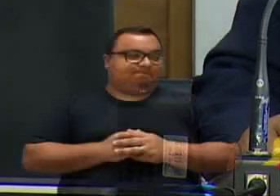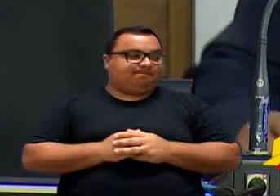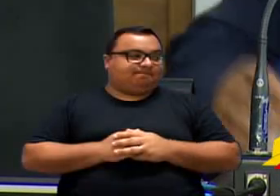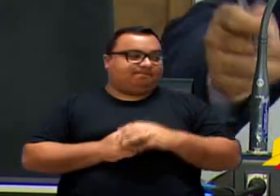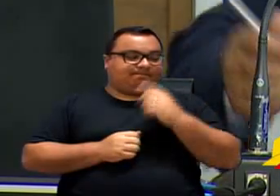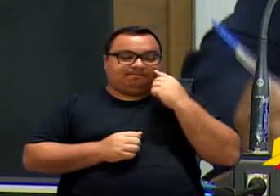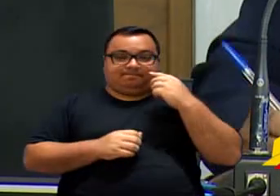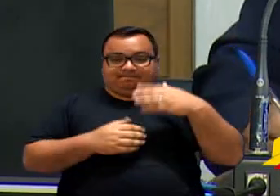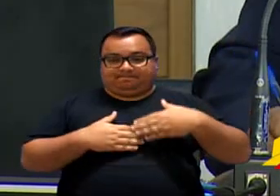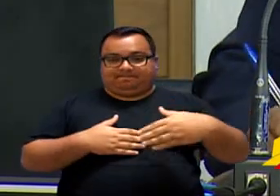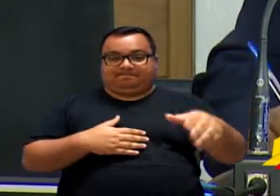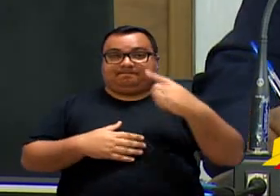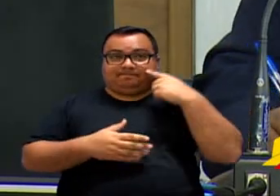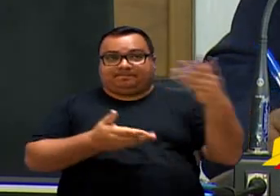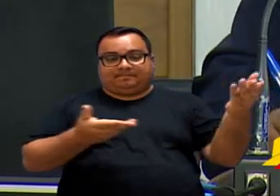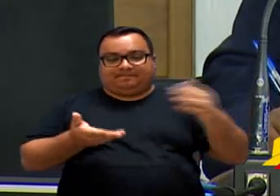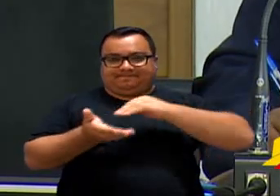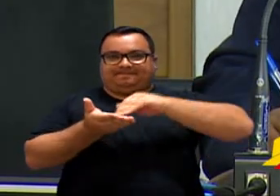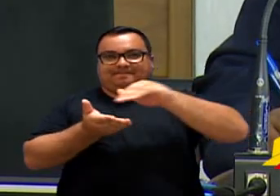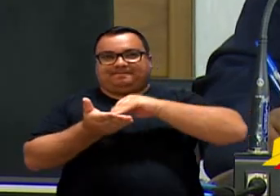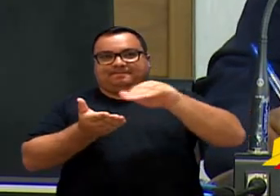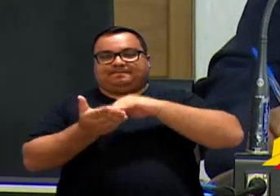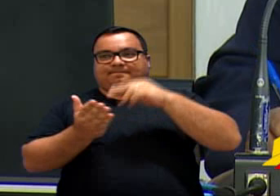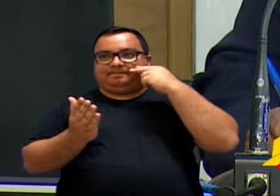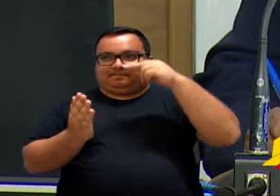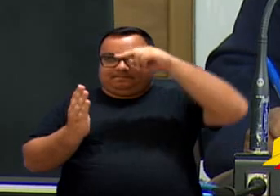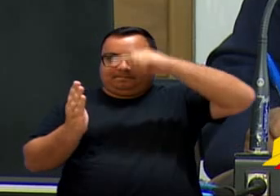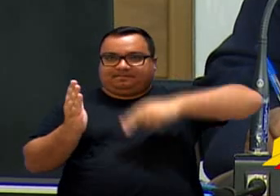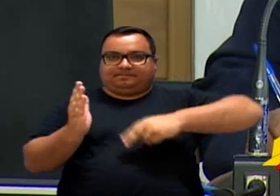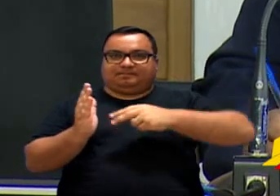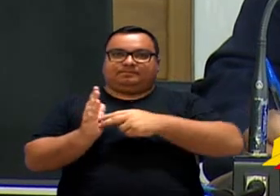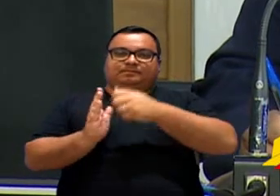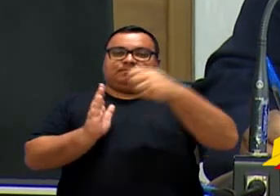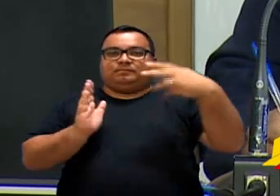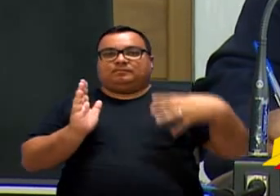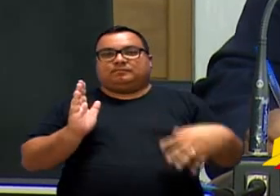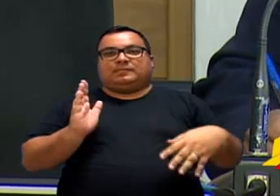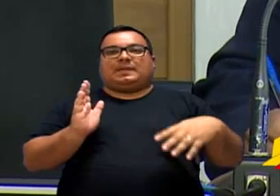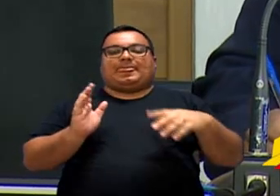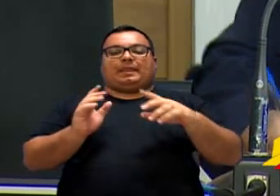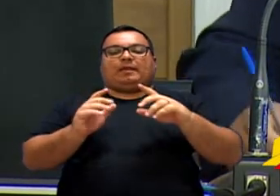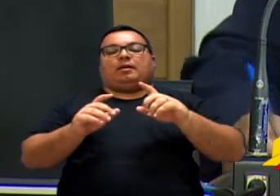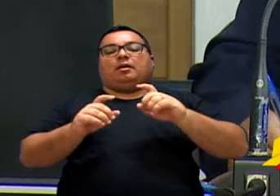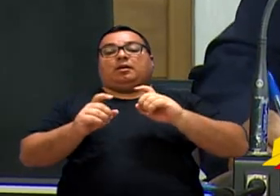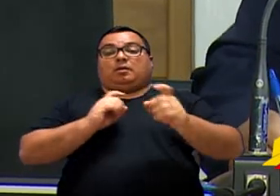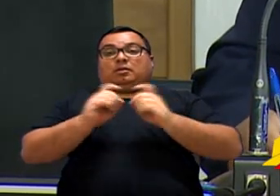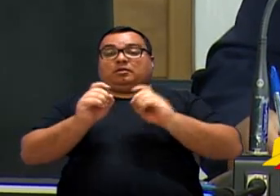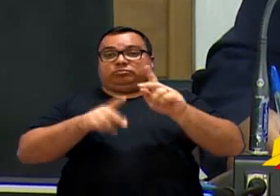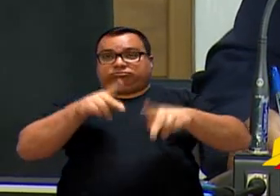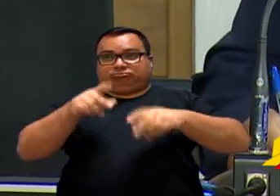Gostaria que o nosso secretário pudesse fazer a leitura da sessão ordinária realizada